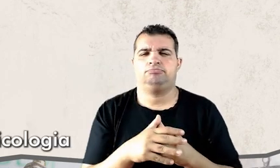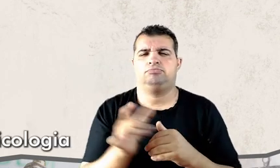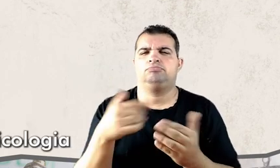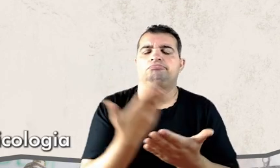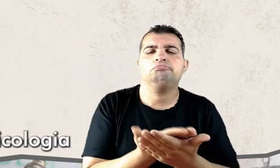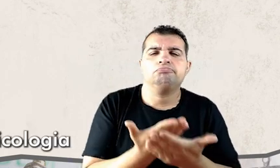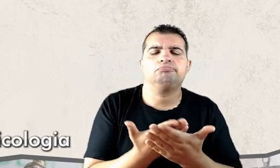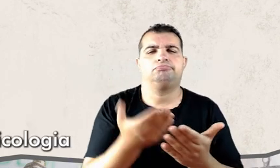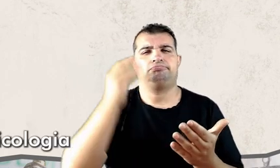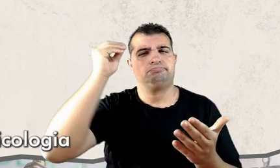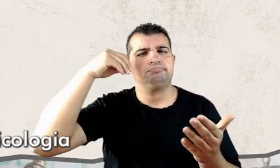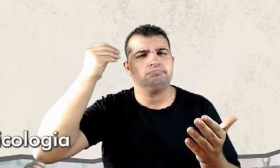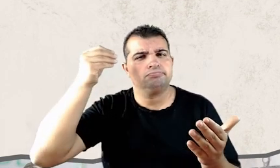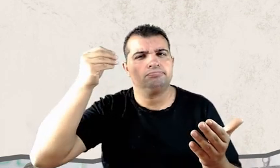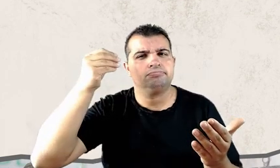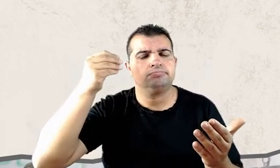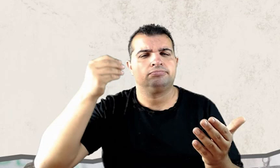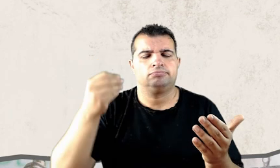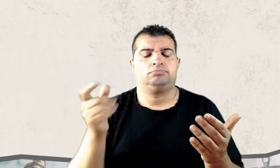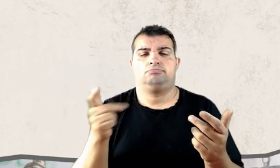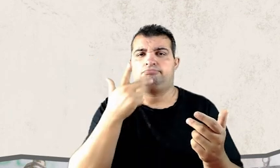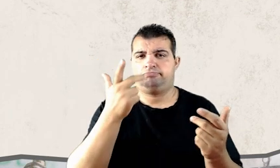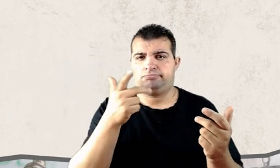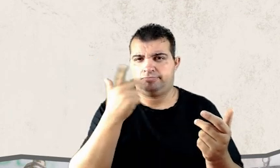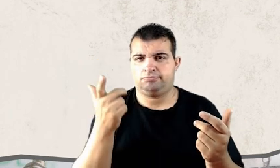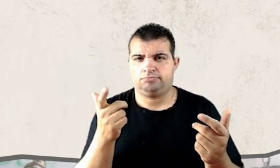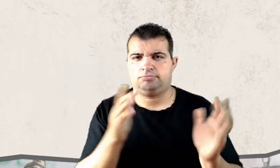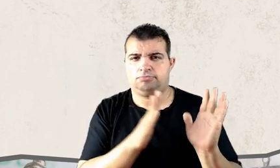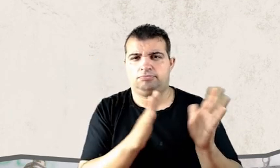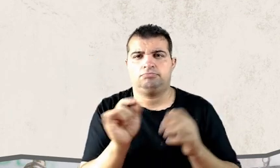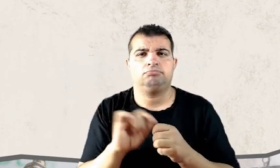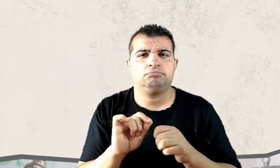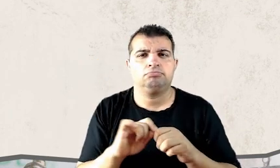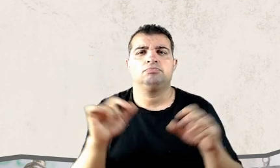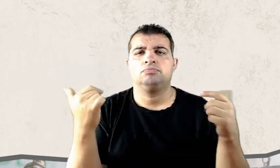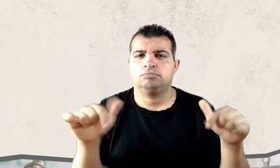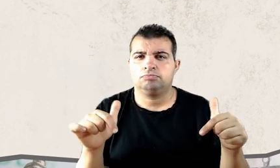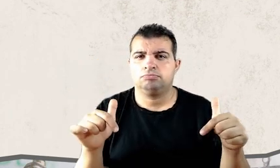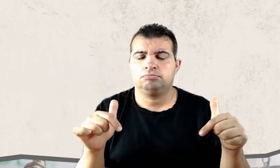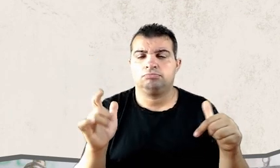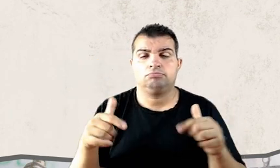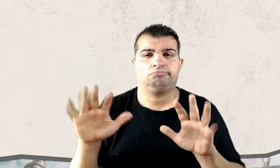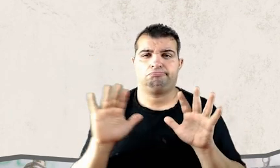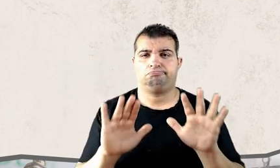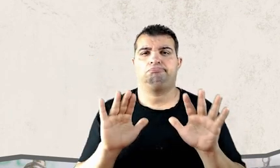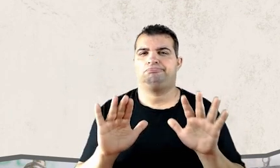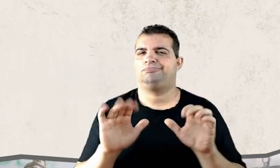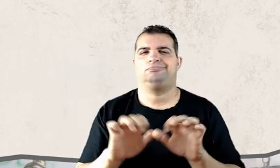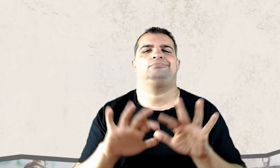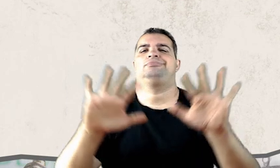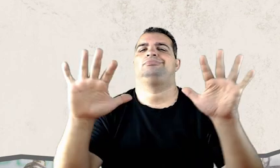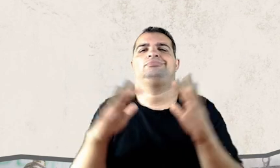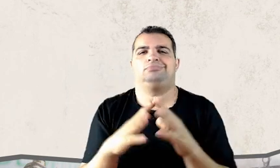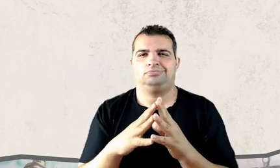nós estudamos a psicologia fundamentando a organização do trabalho, isto fica